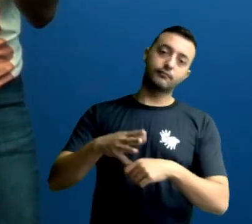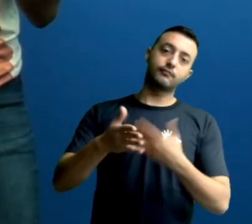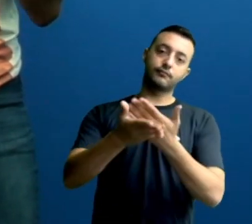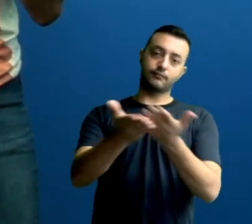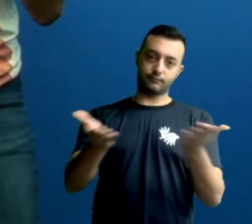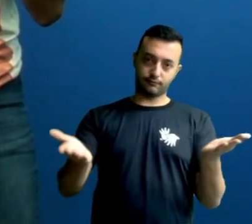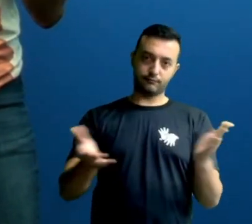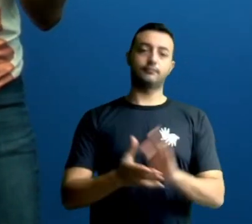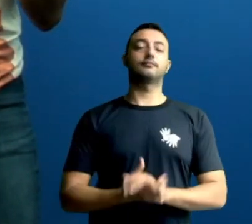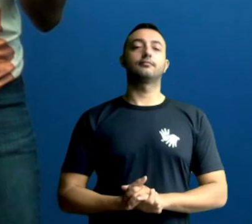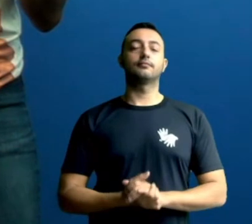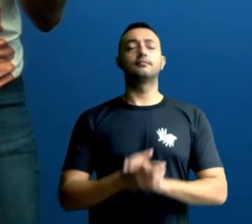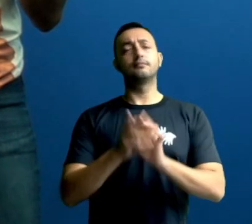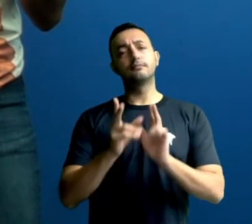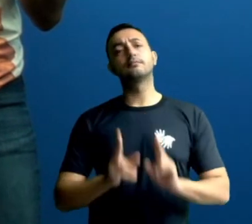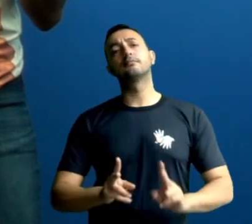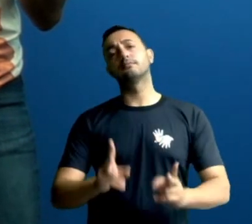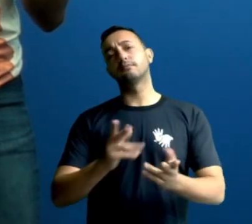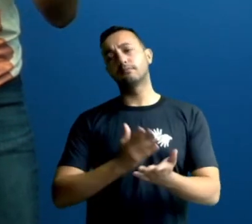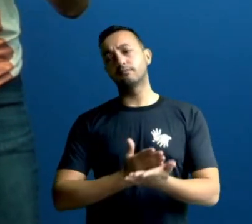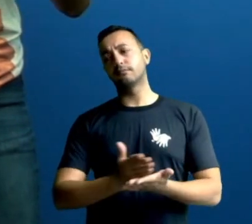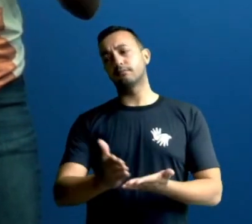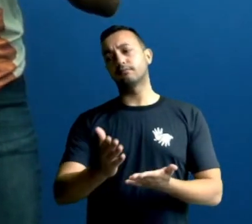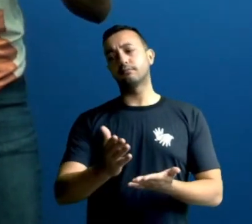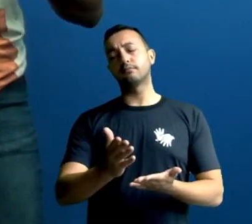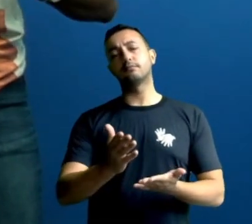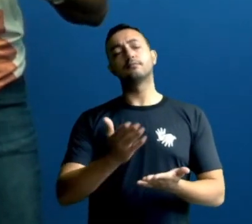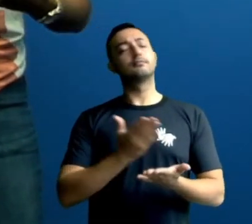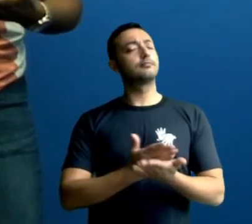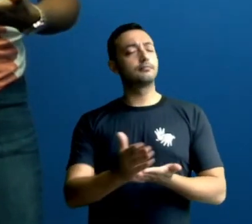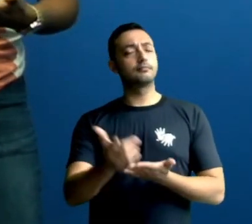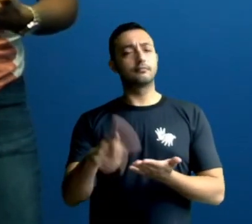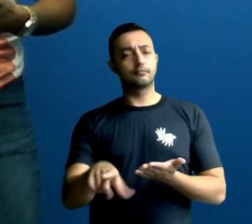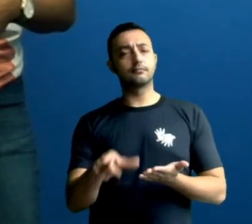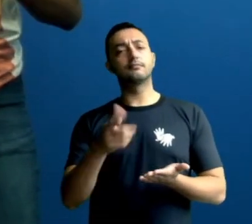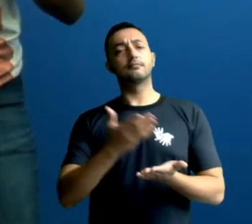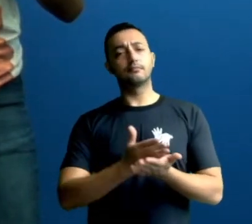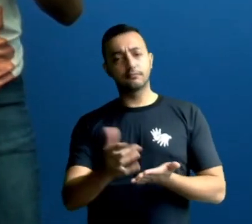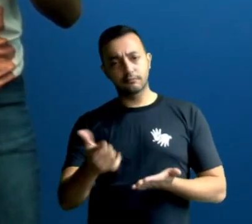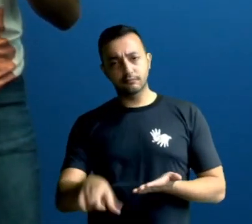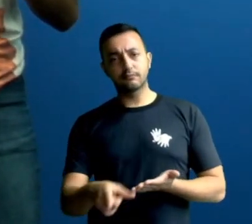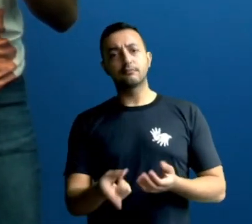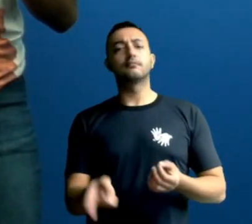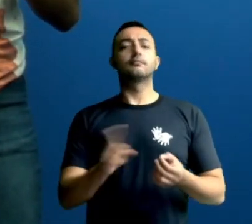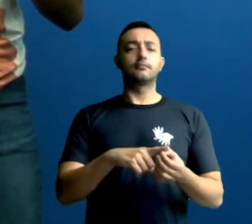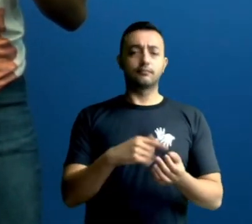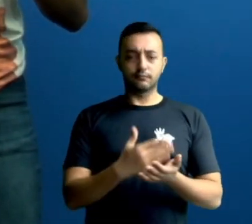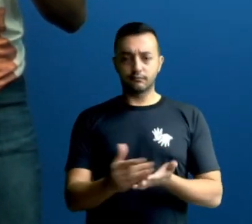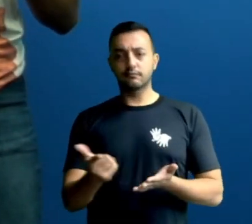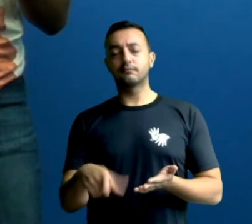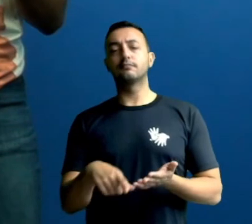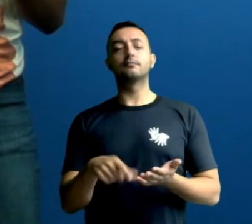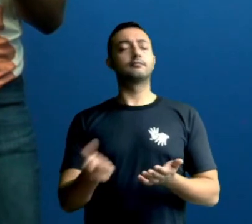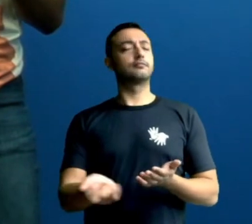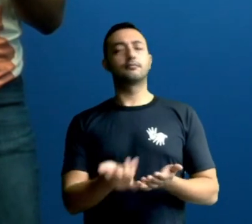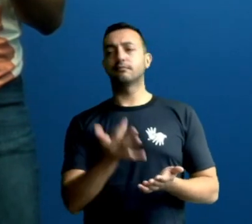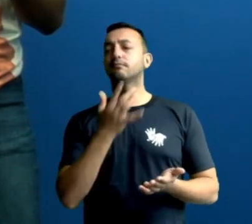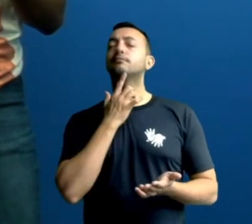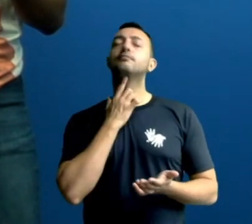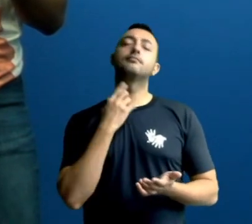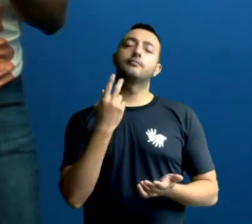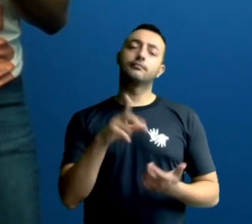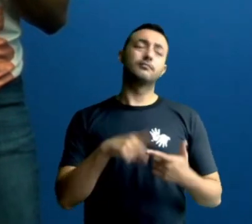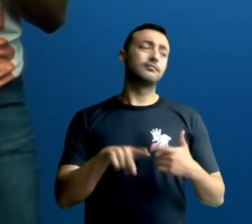você. Sempre comece. Recomece quantas vezes for necessário. Mesmo em meio a tantos probleminhas que